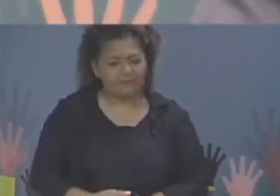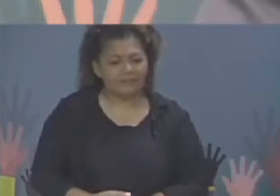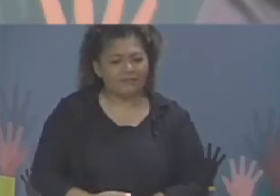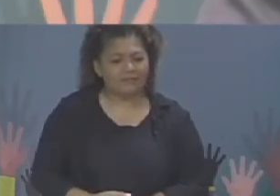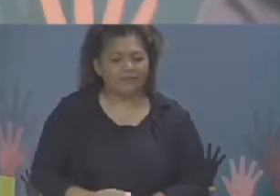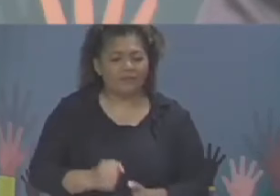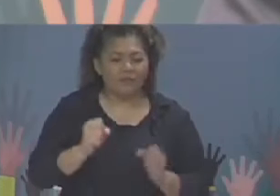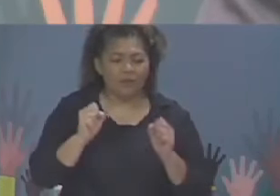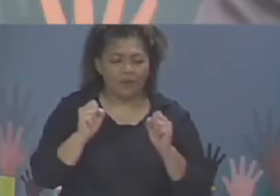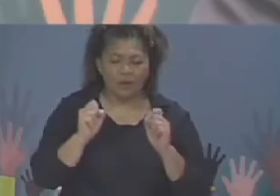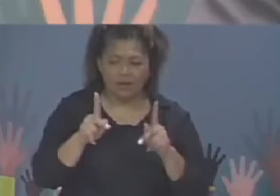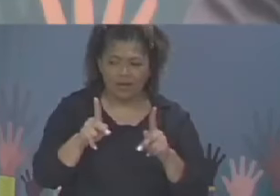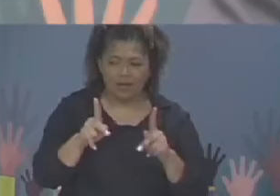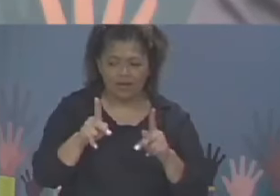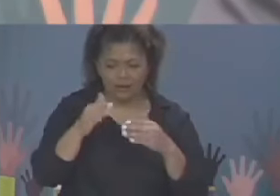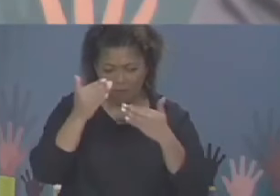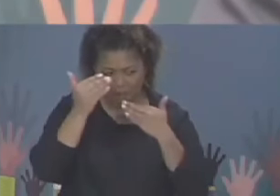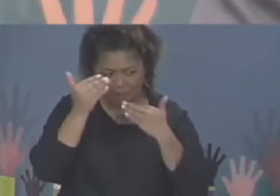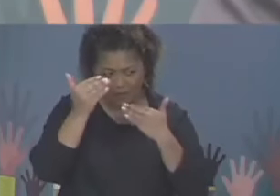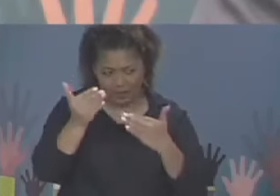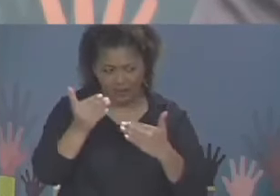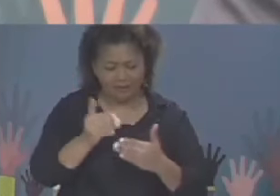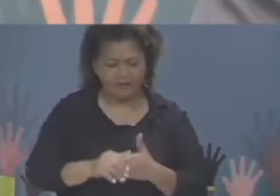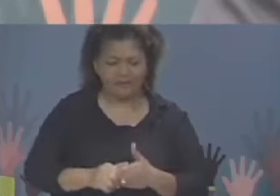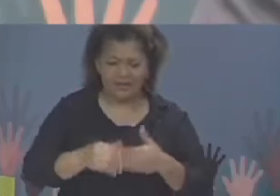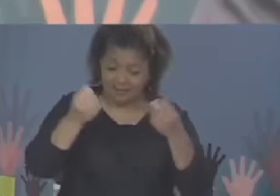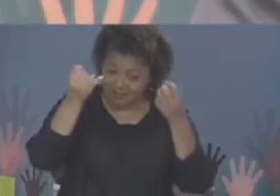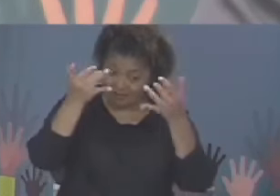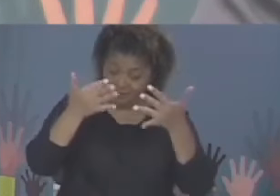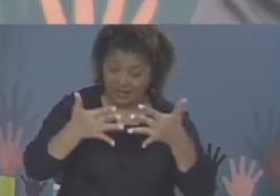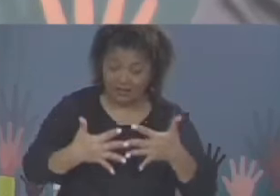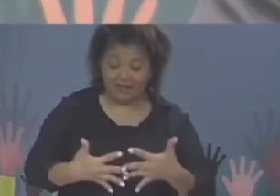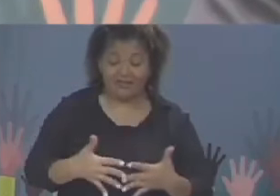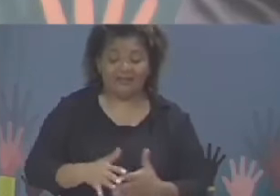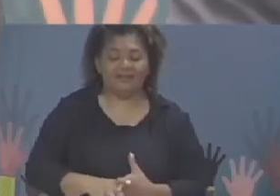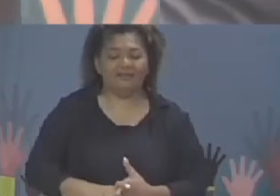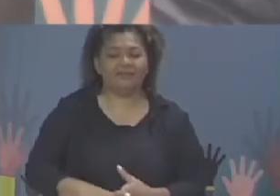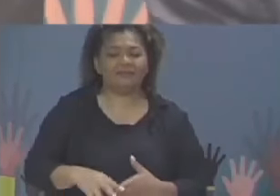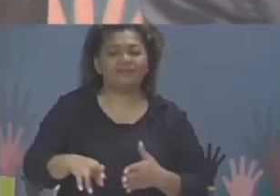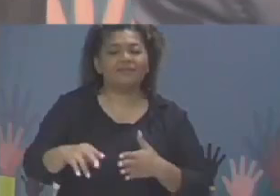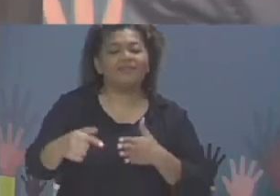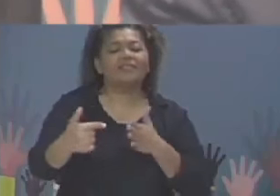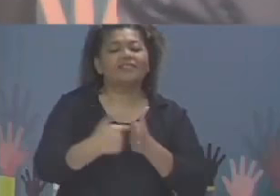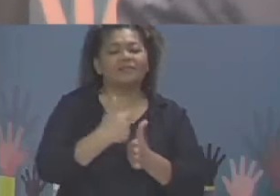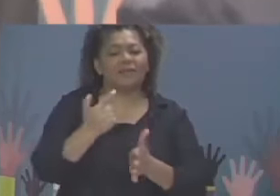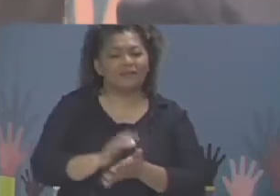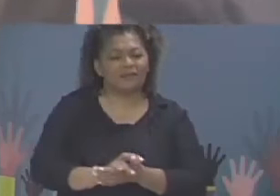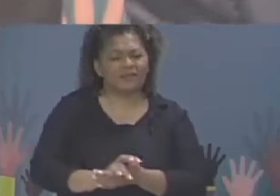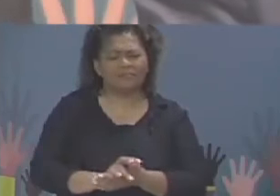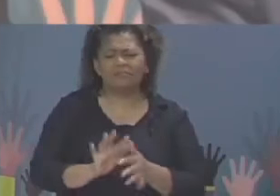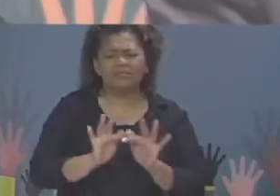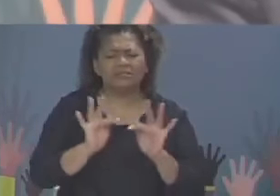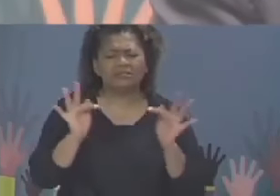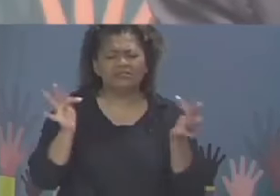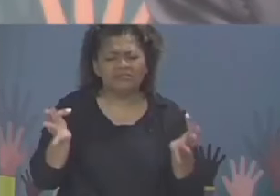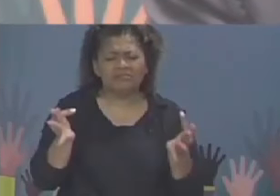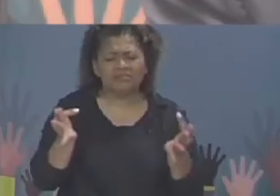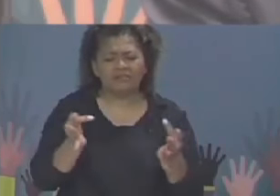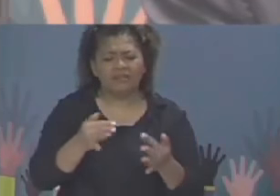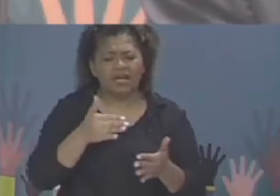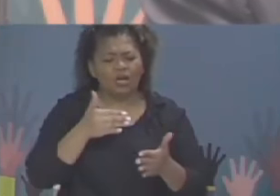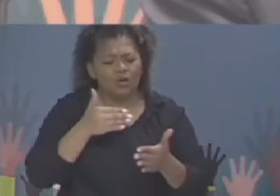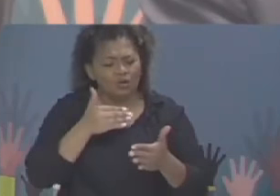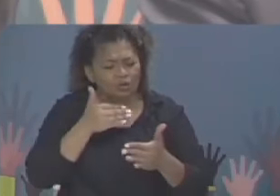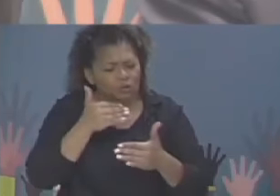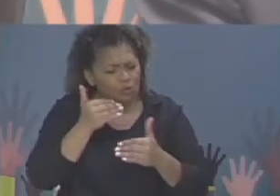Ok, Luiz, muito obrigado. A oportunidade de estar esclarecendo essas questões diante da sua pergunta. Muito simples. Todos esses processos que